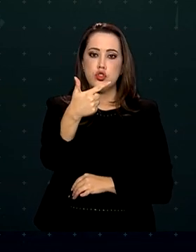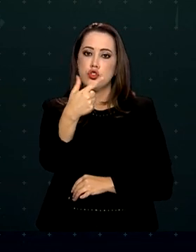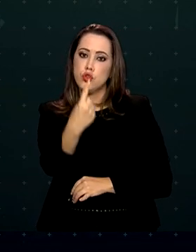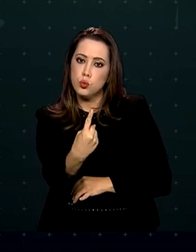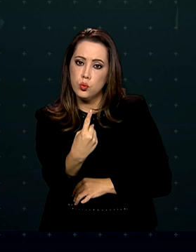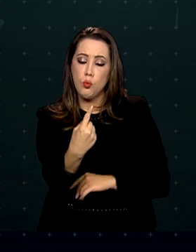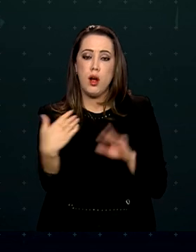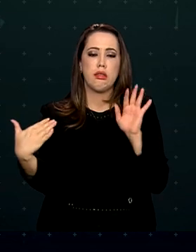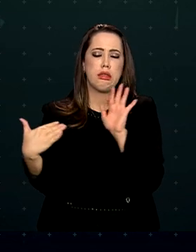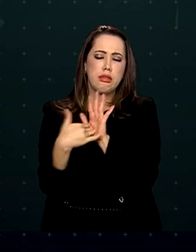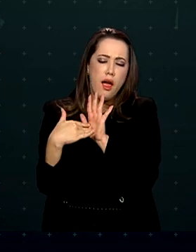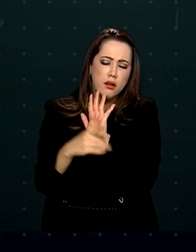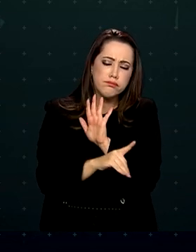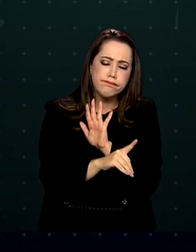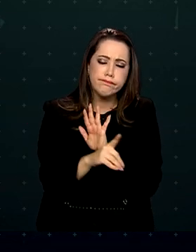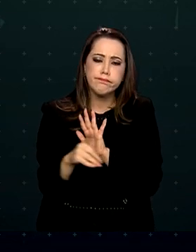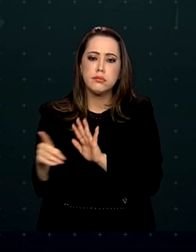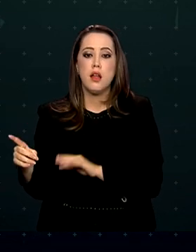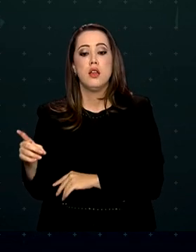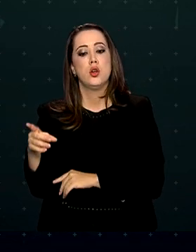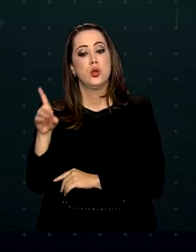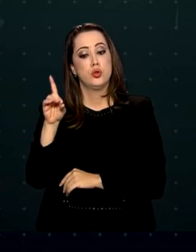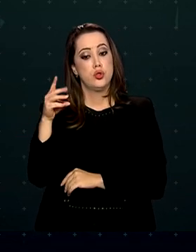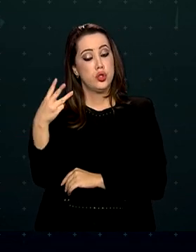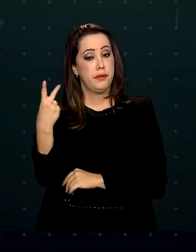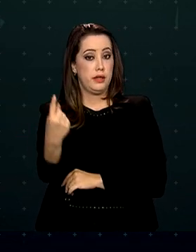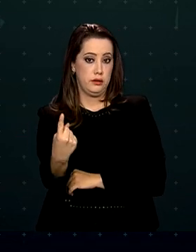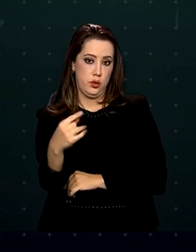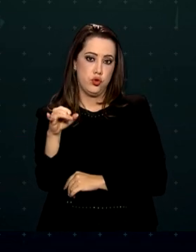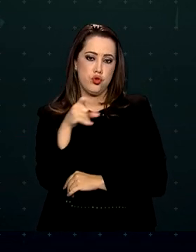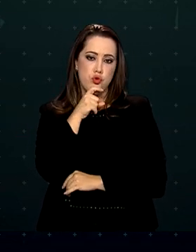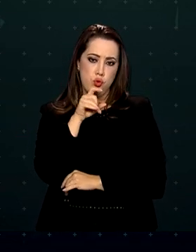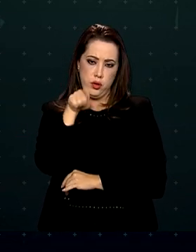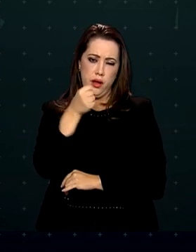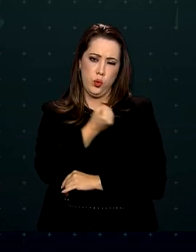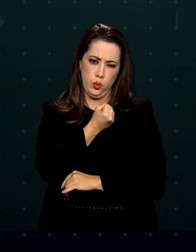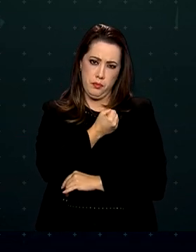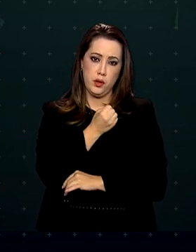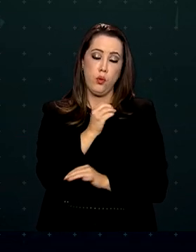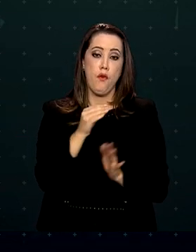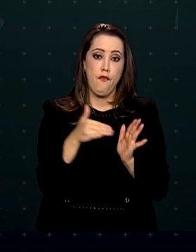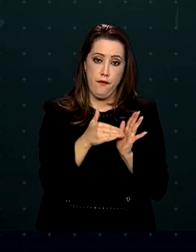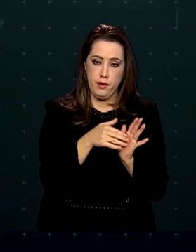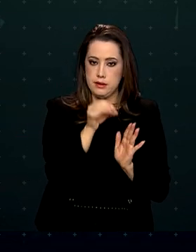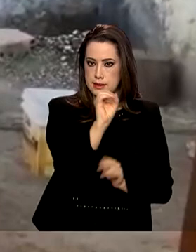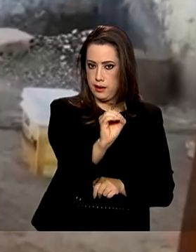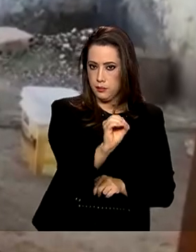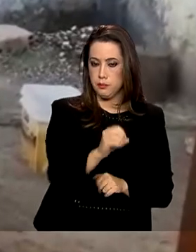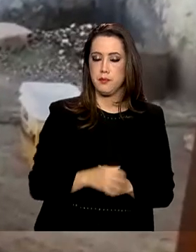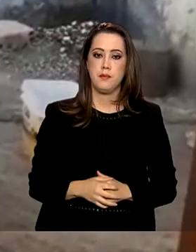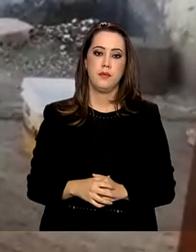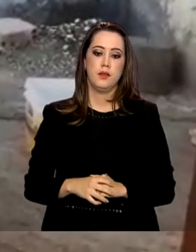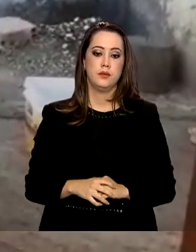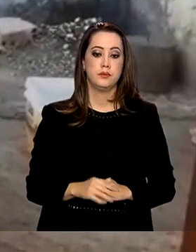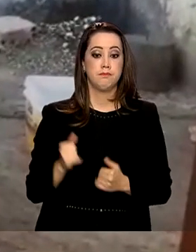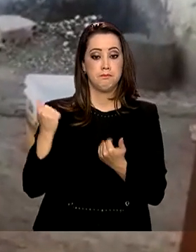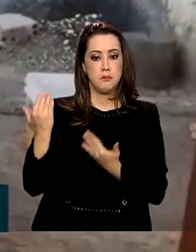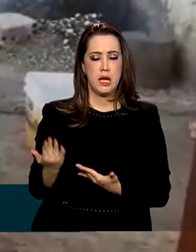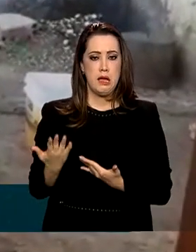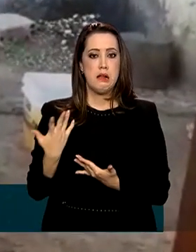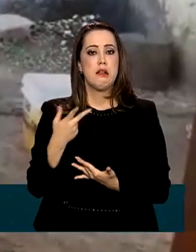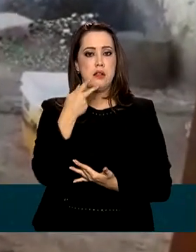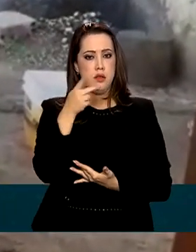até o dia 31 de julho, quando recebem os beneficiários com o NIS terminado em zero. Érica